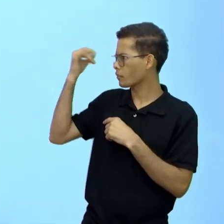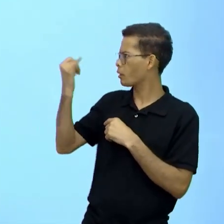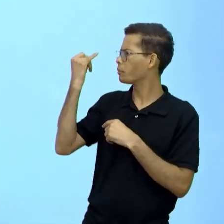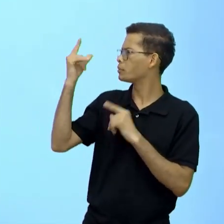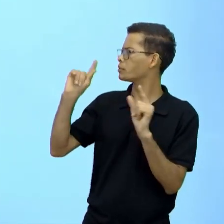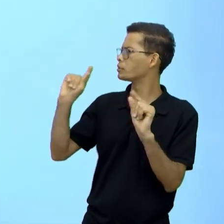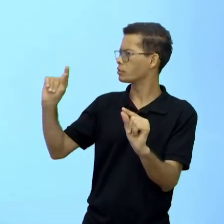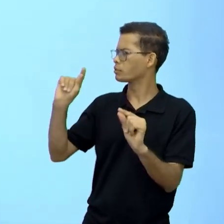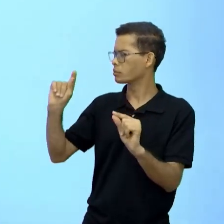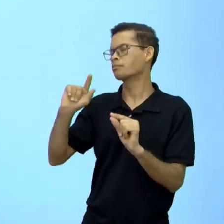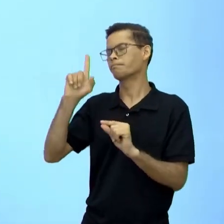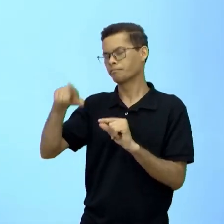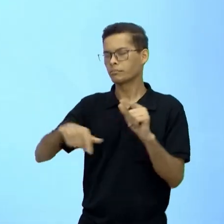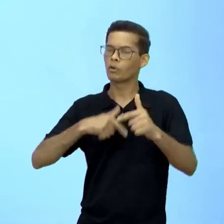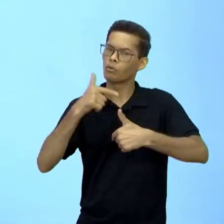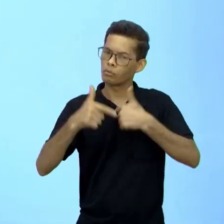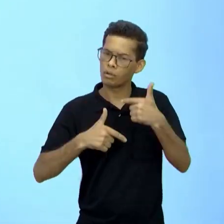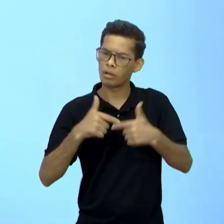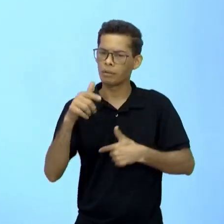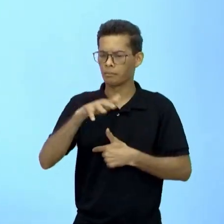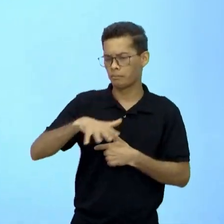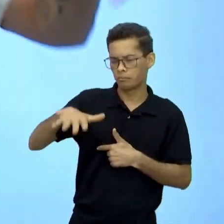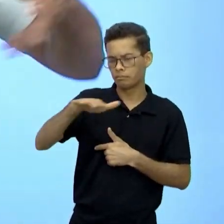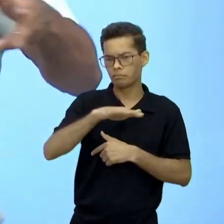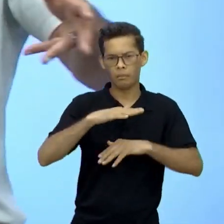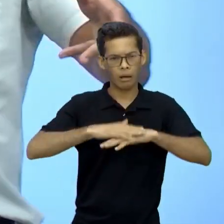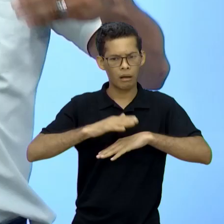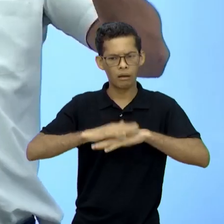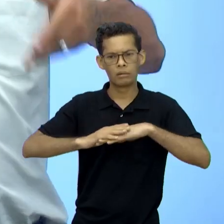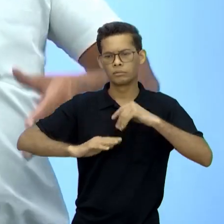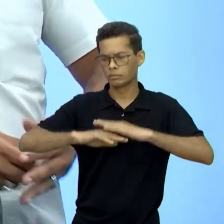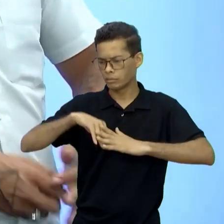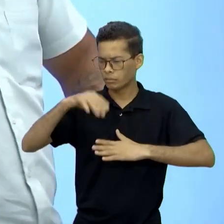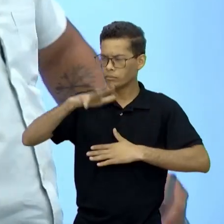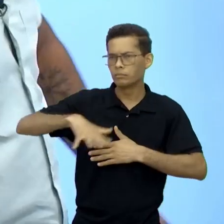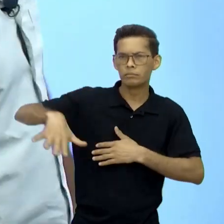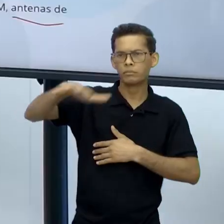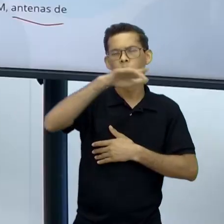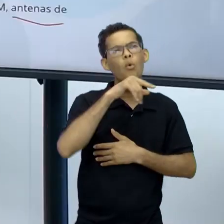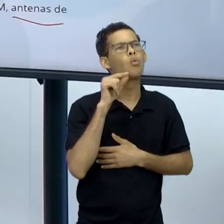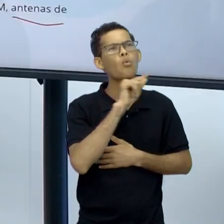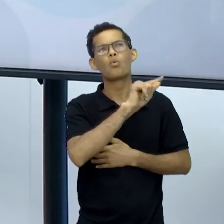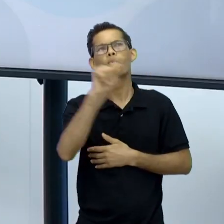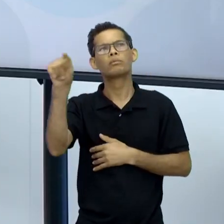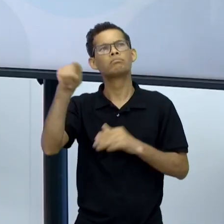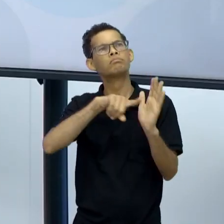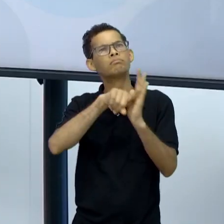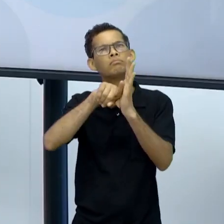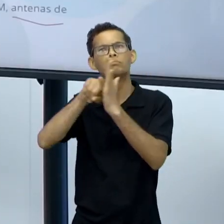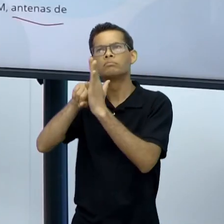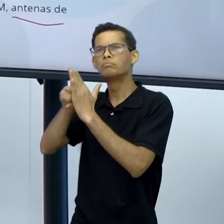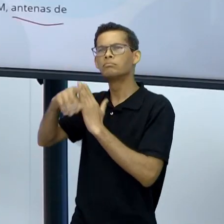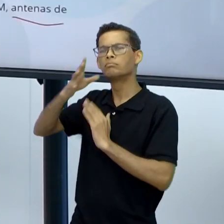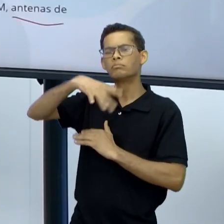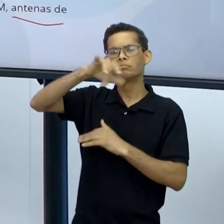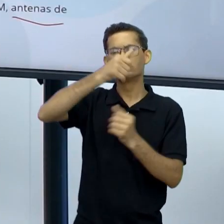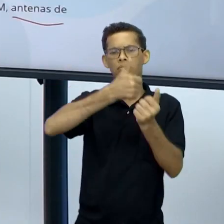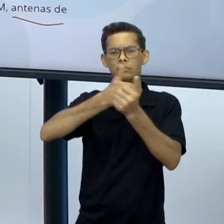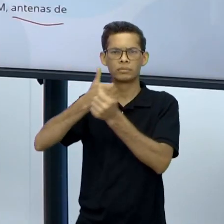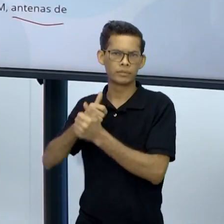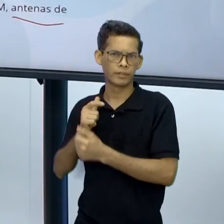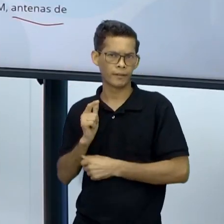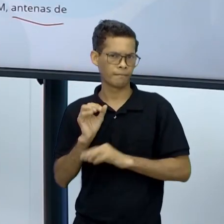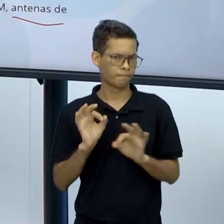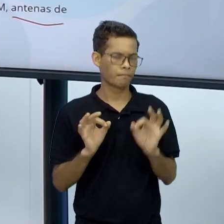o que? Um trabalho de campo, para saber o que tem em volta, para depois usar o equipamento, certo? Tá aí.